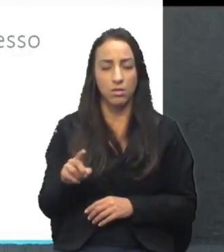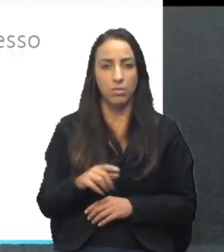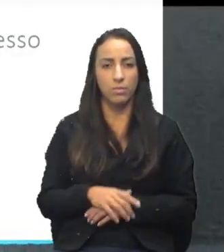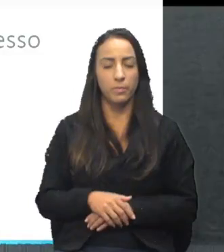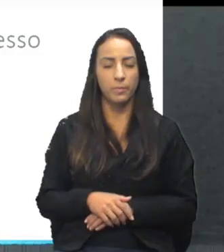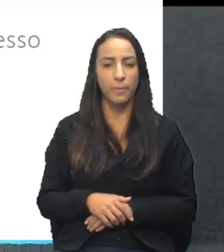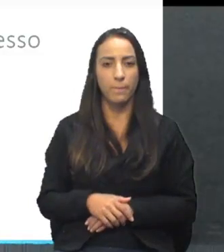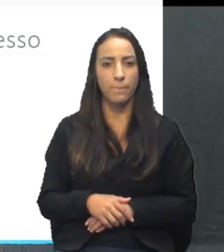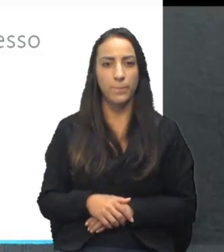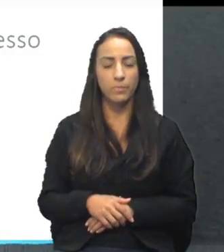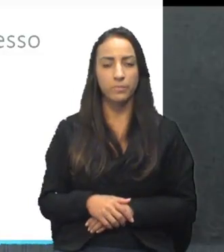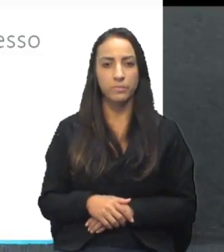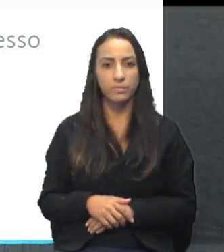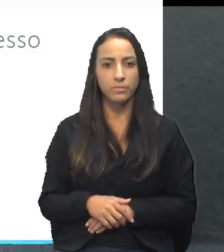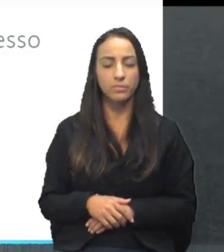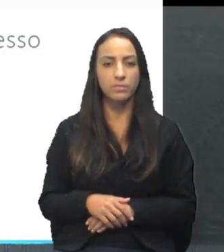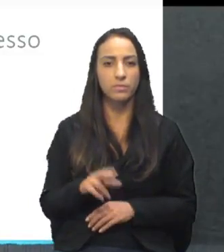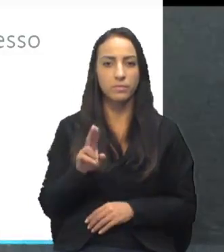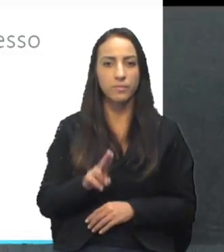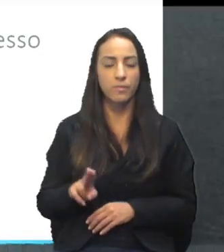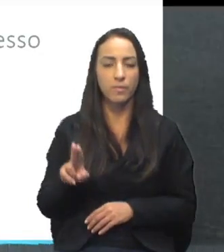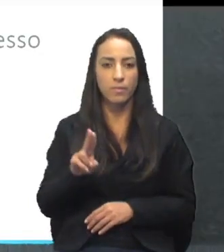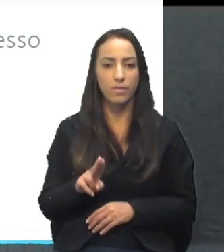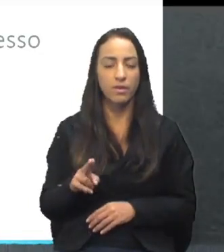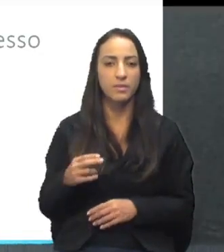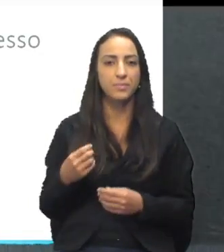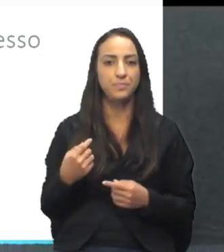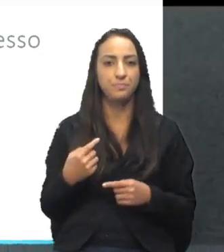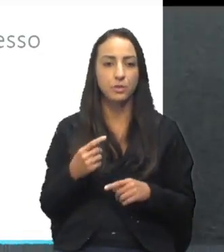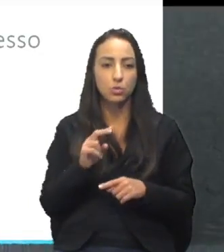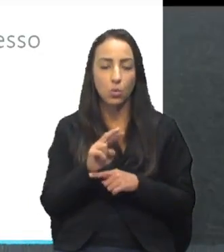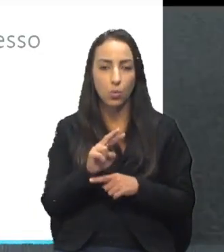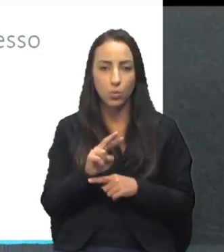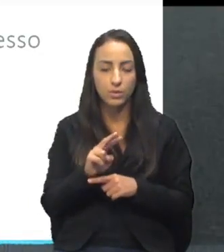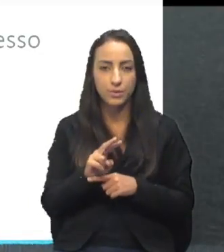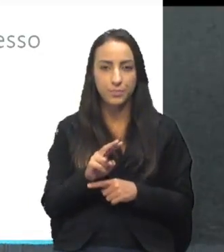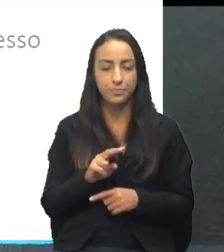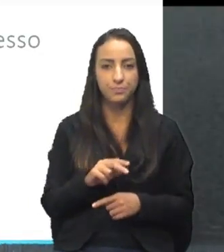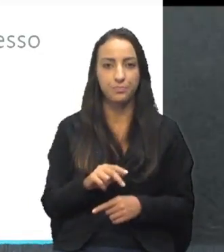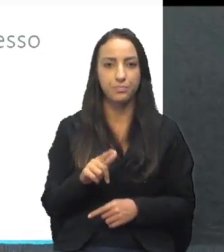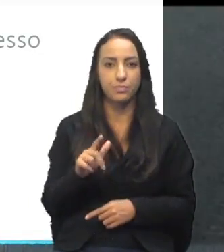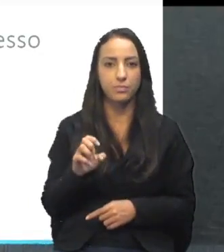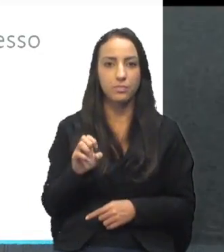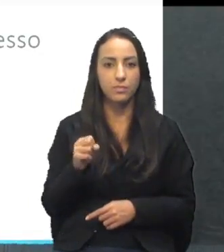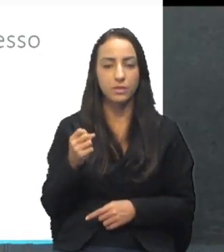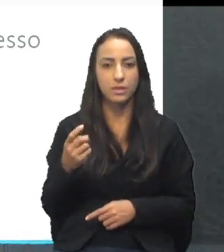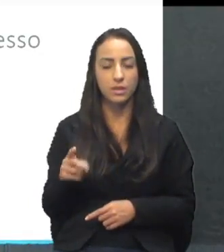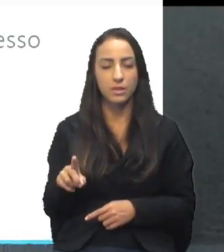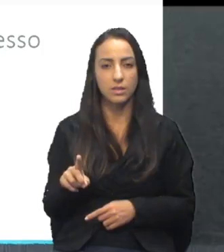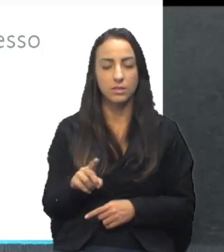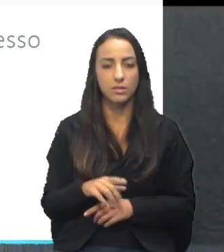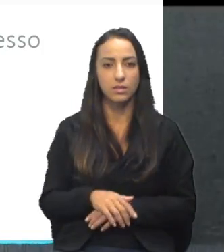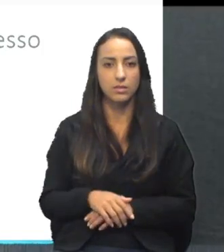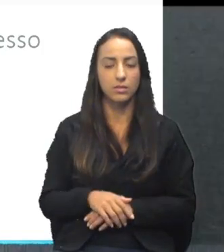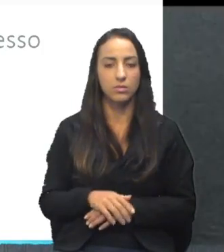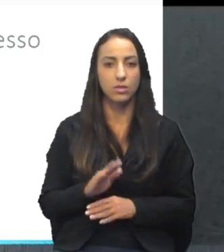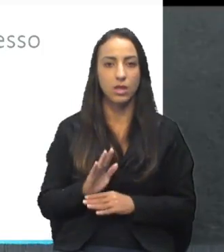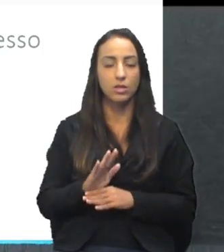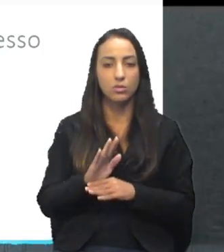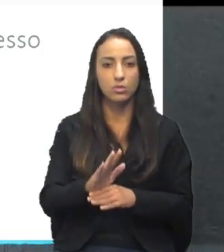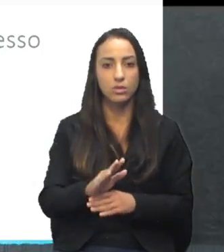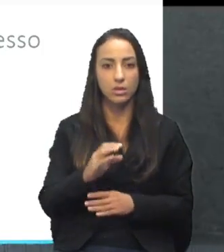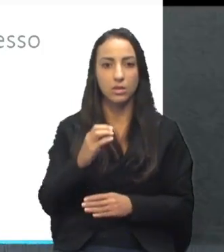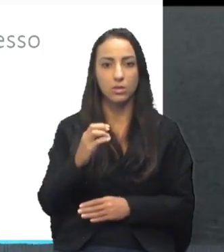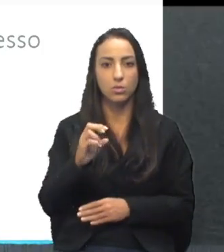né? Então, nós utilizamos a bandagem justamente para fazer a proteção da lesão, para auxiliar no processo do